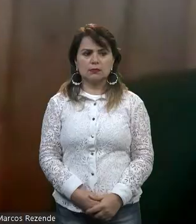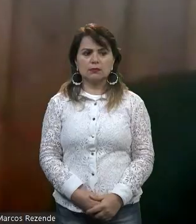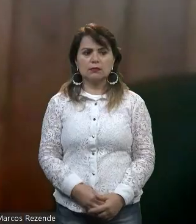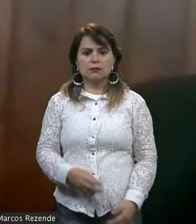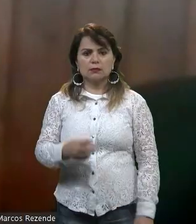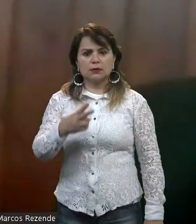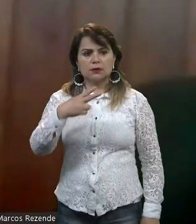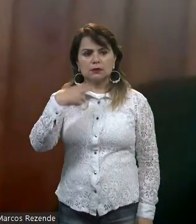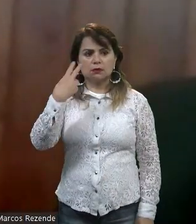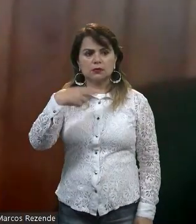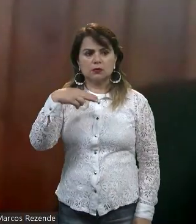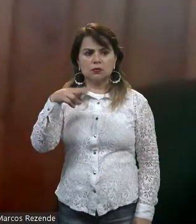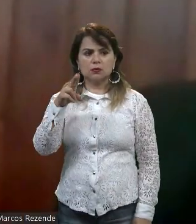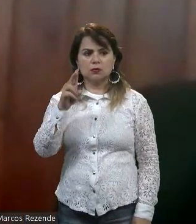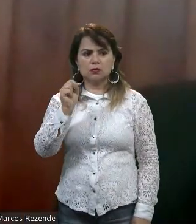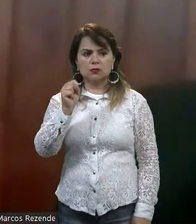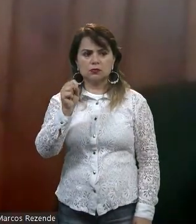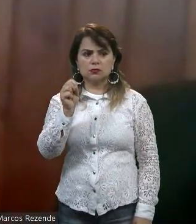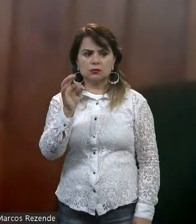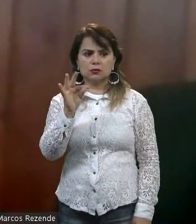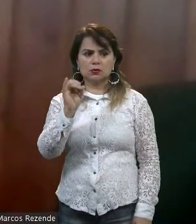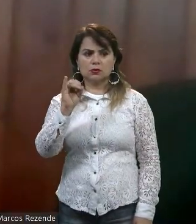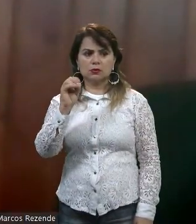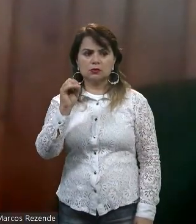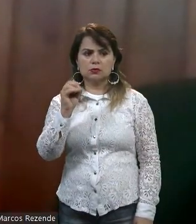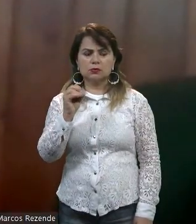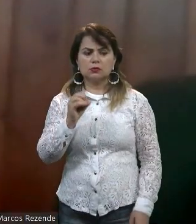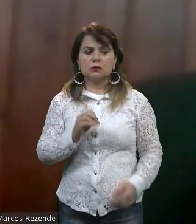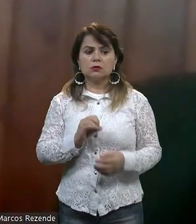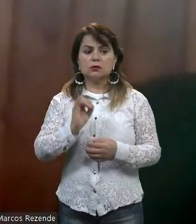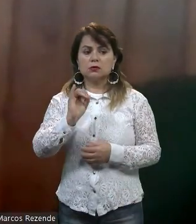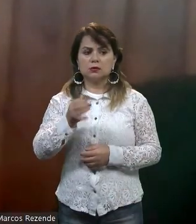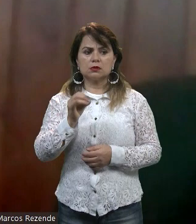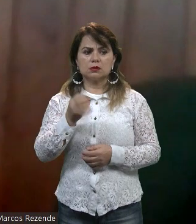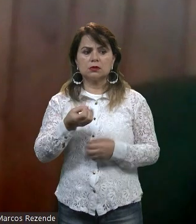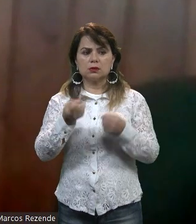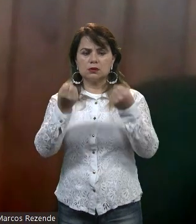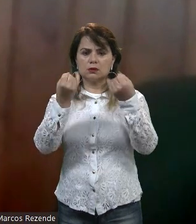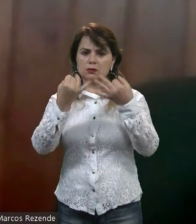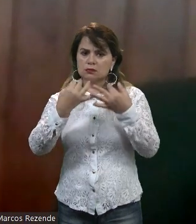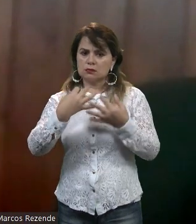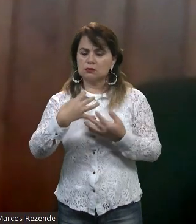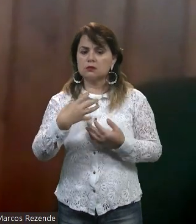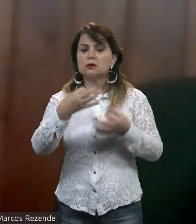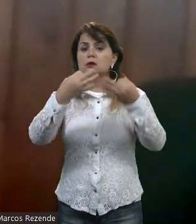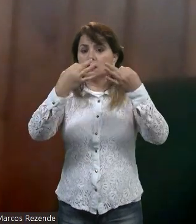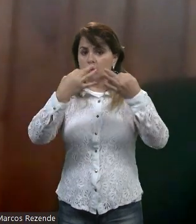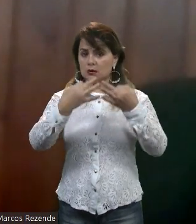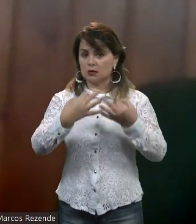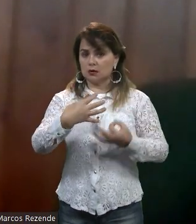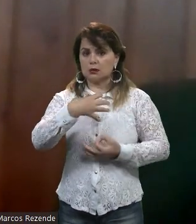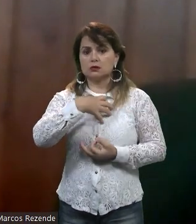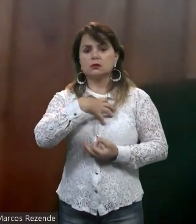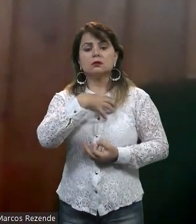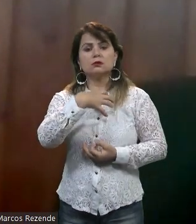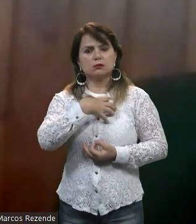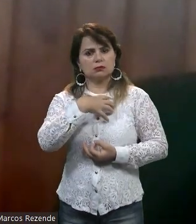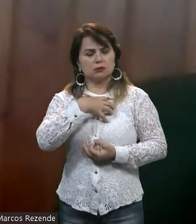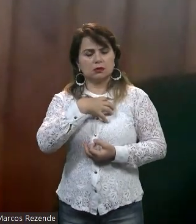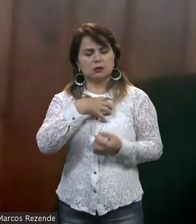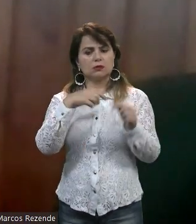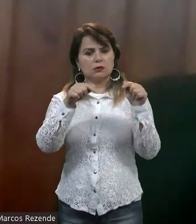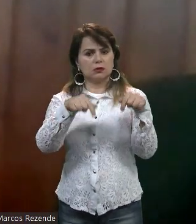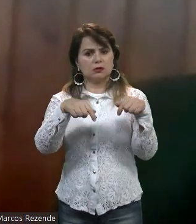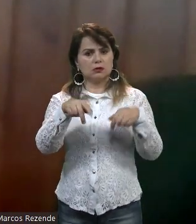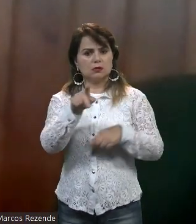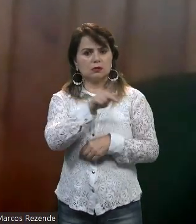Vereador Custódio foi extremamente feliz, esse sentimento da casa, essa é a preocupação